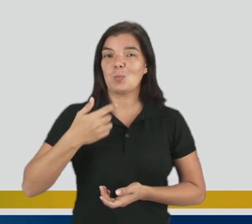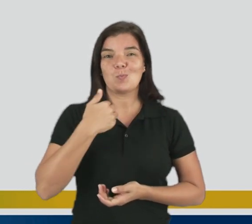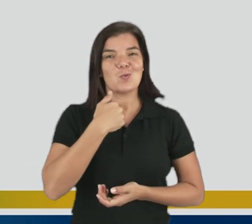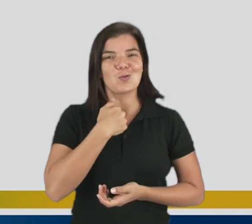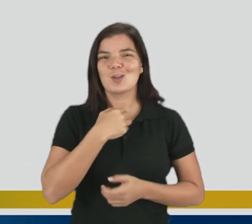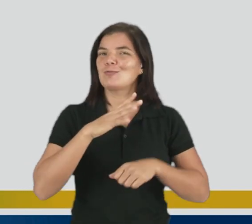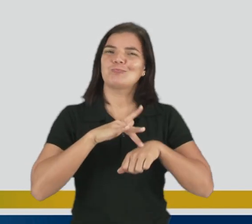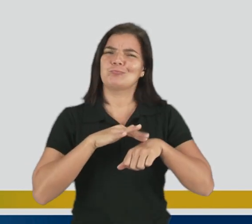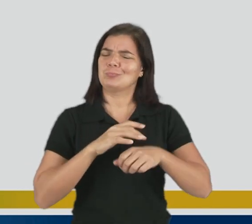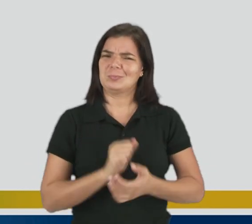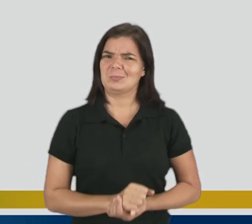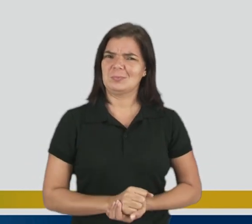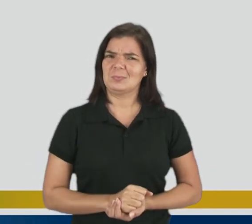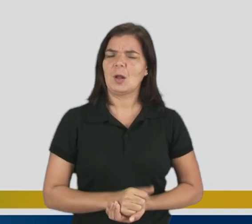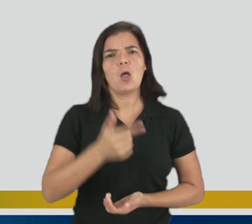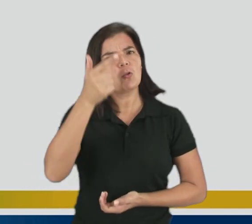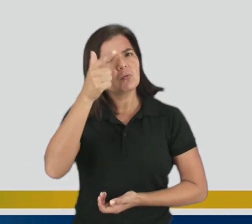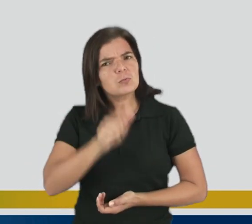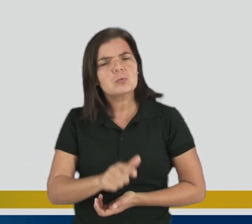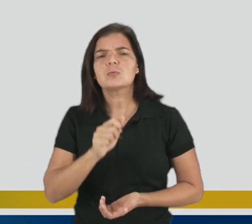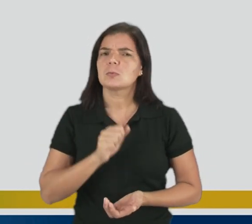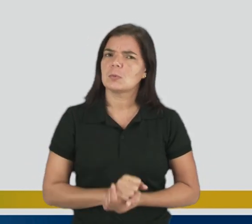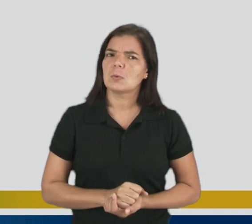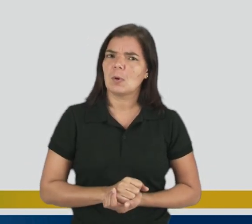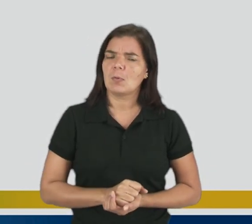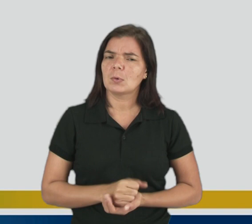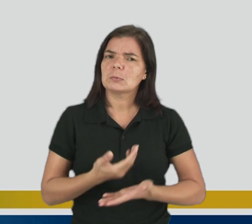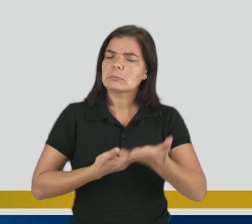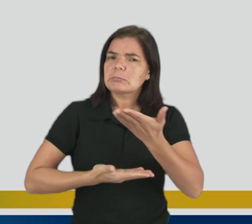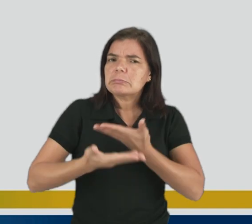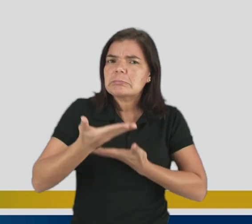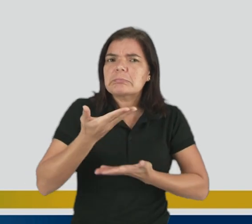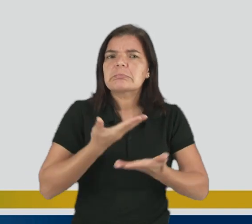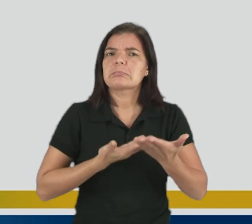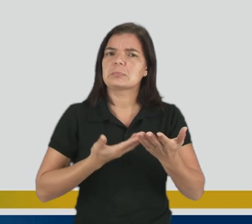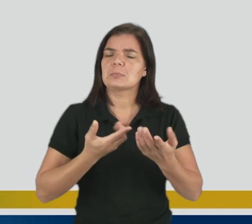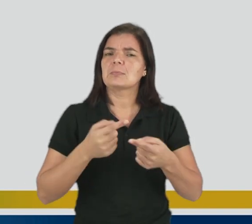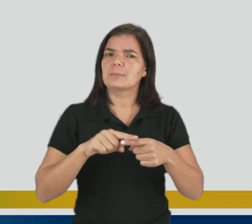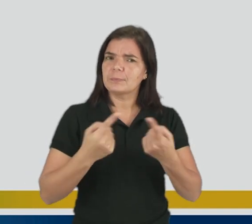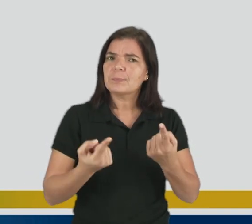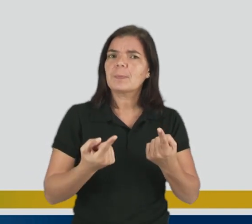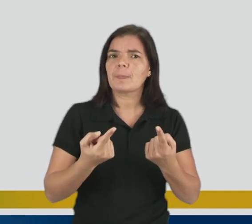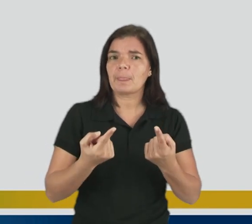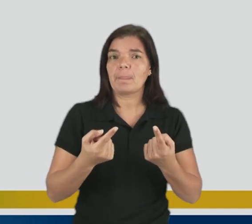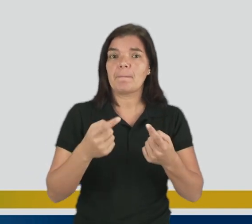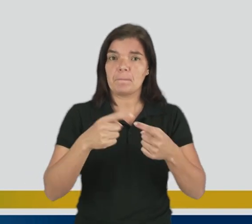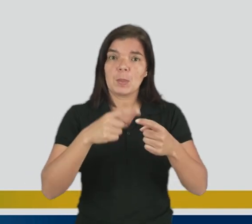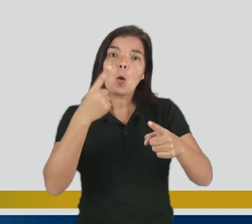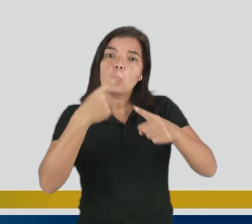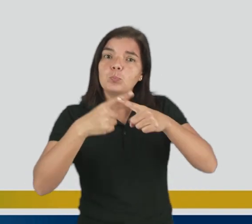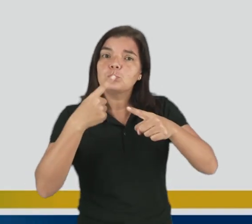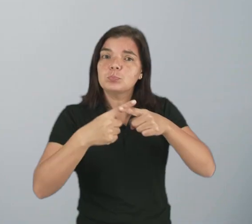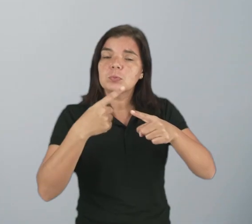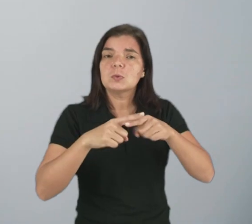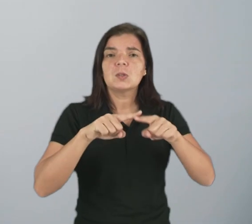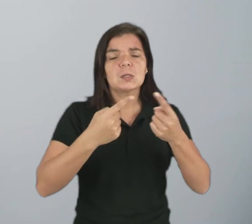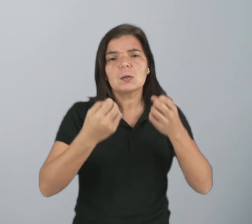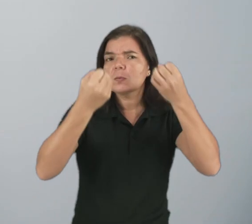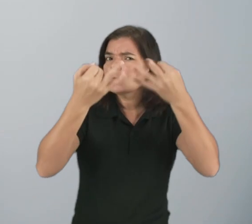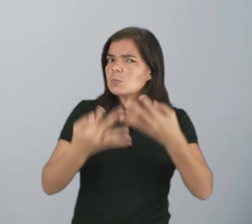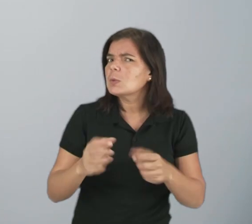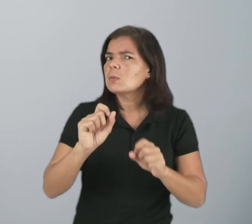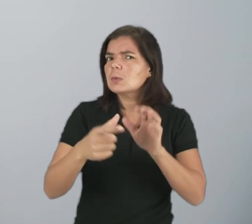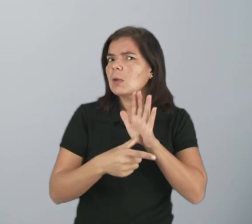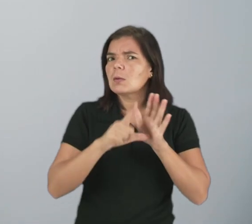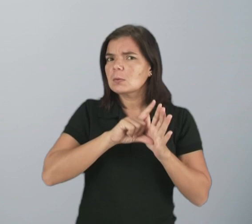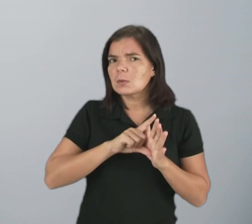estou doente. Veja que, de novo, a gente tem uma relação de causa por meio do conectivo porquê, que não explica o que